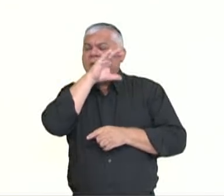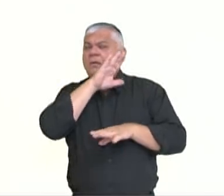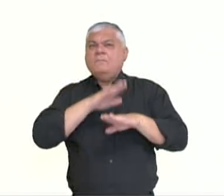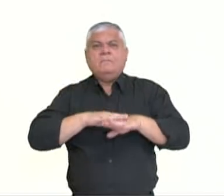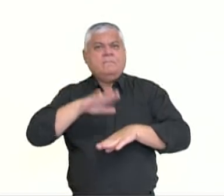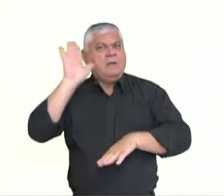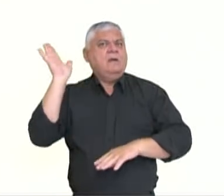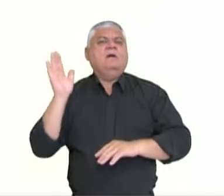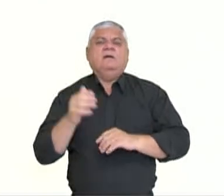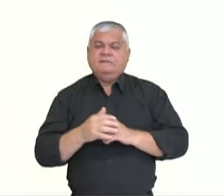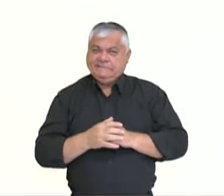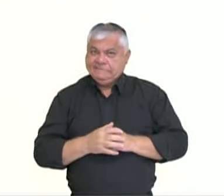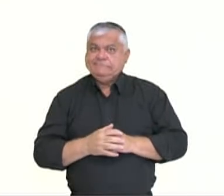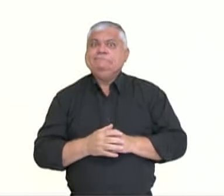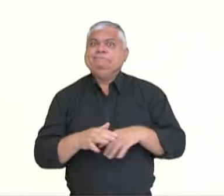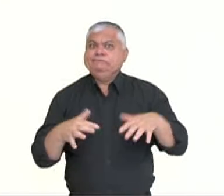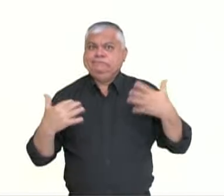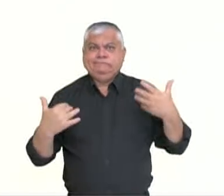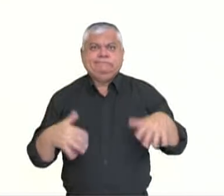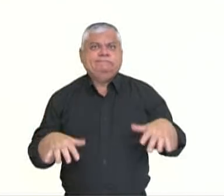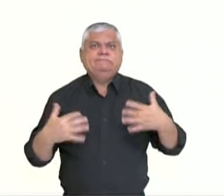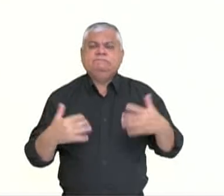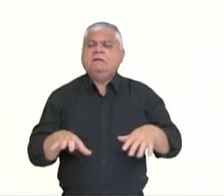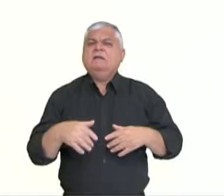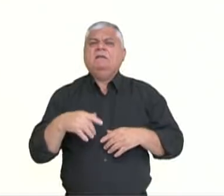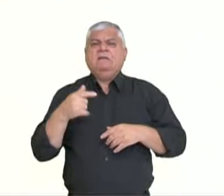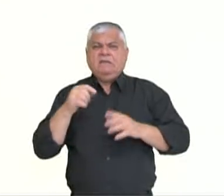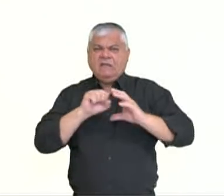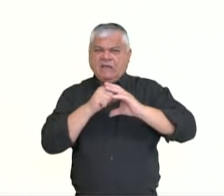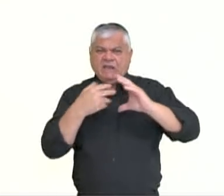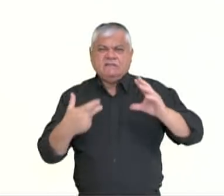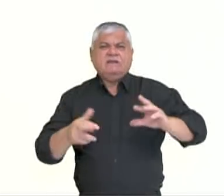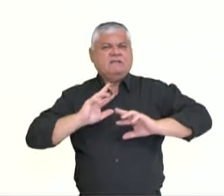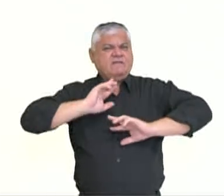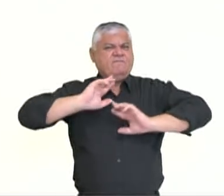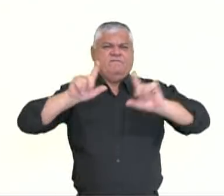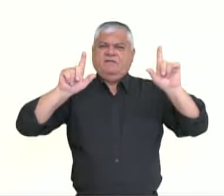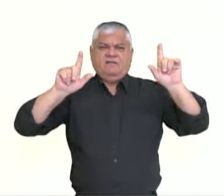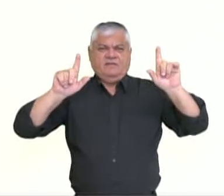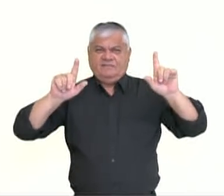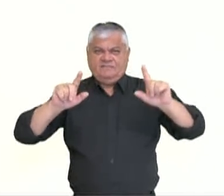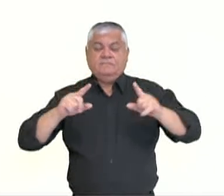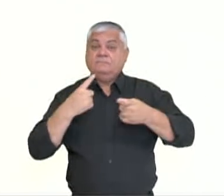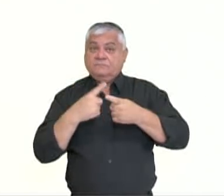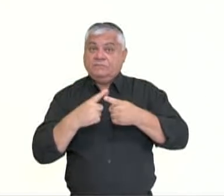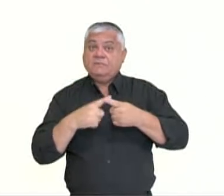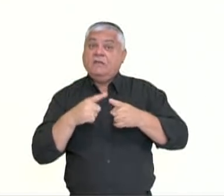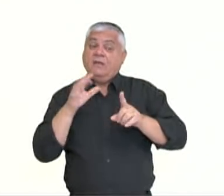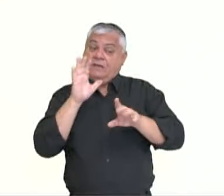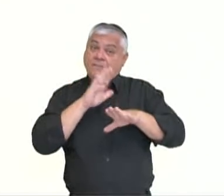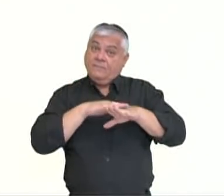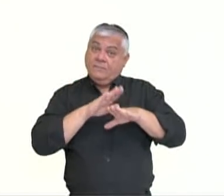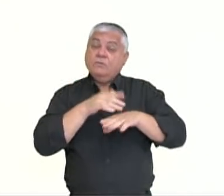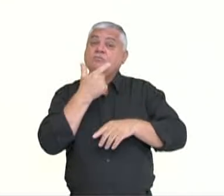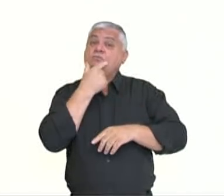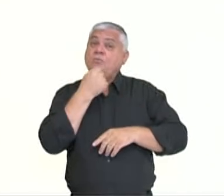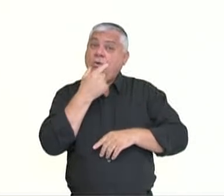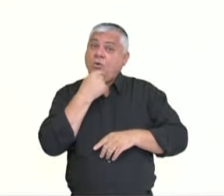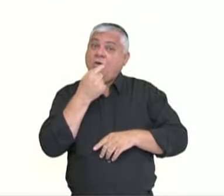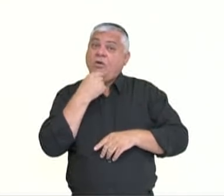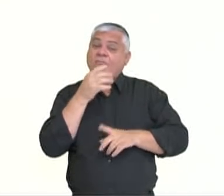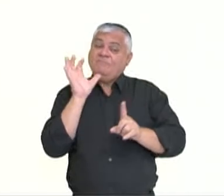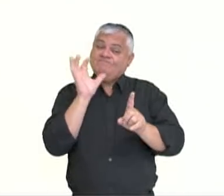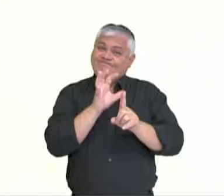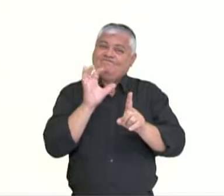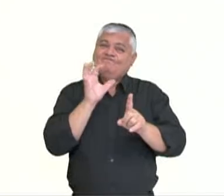mais quente, com condições e características climáticas diferentes ali, em função da ação humana, da ação